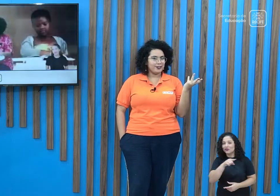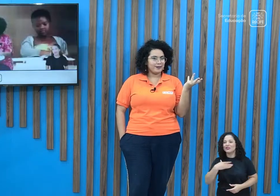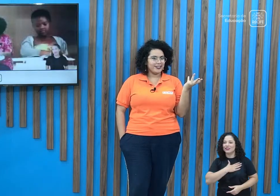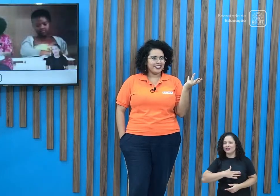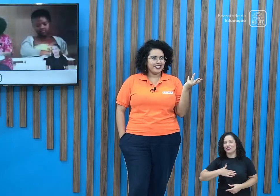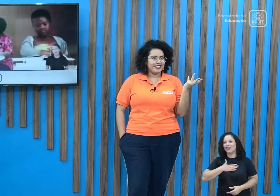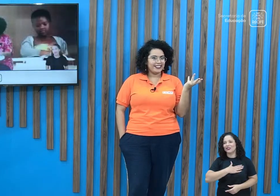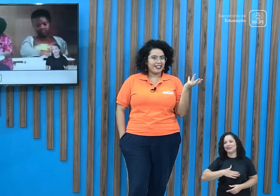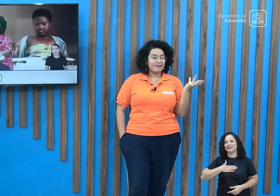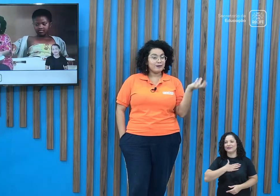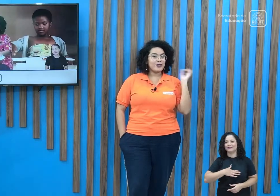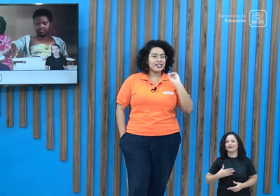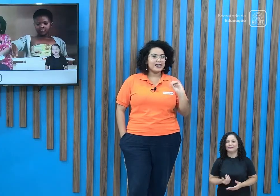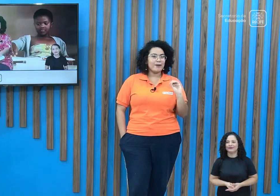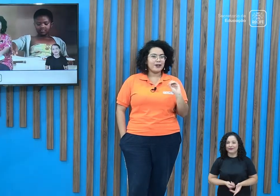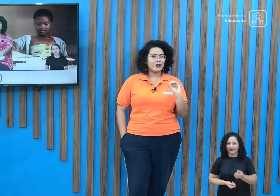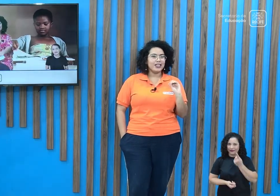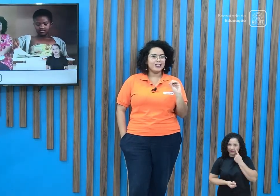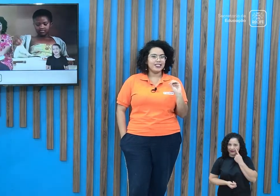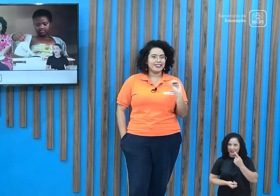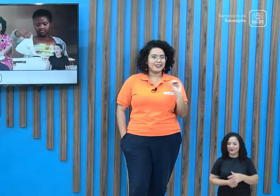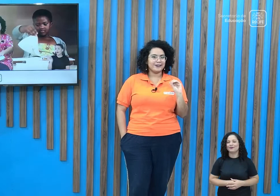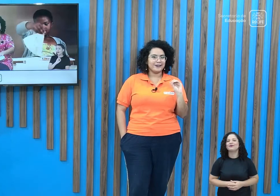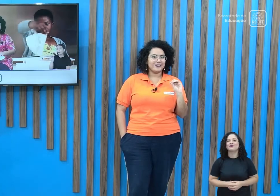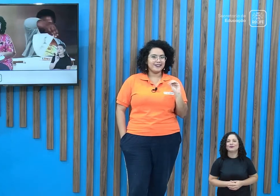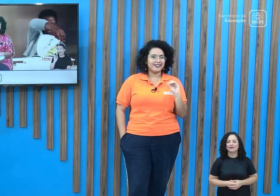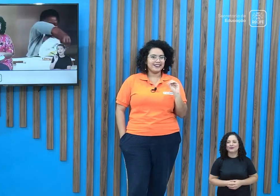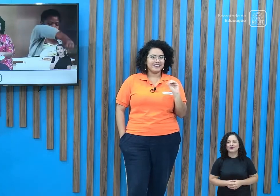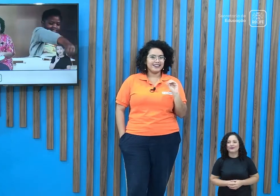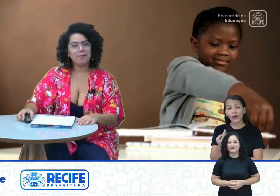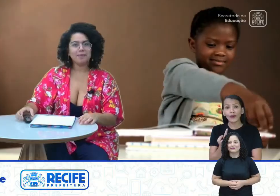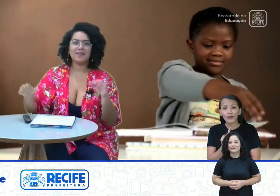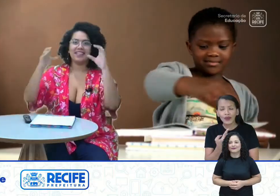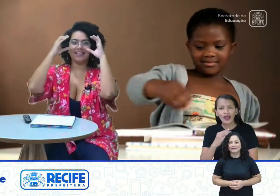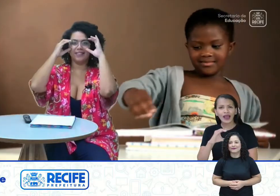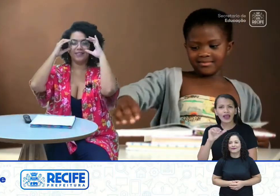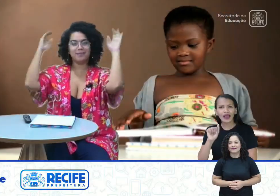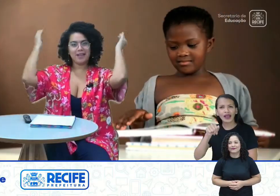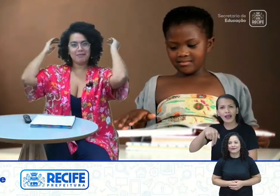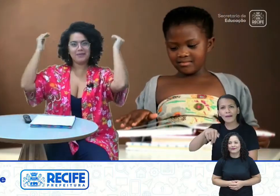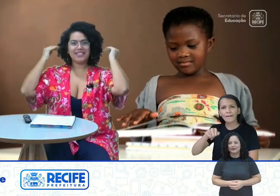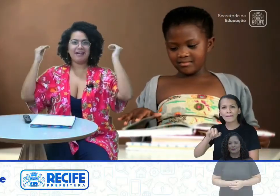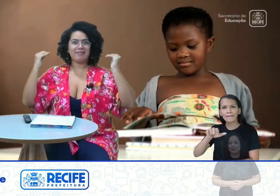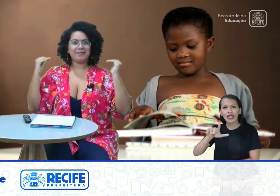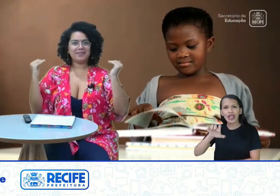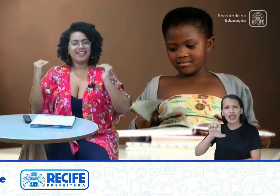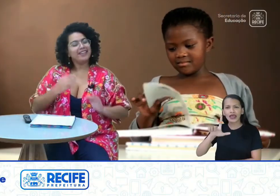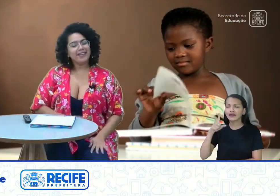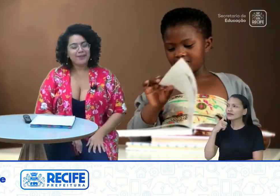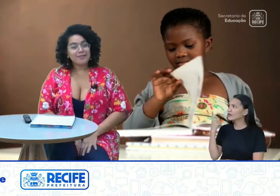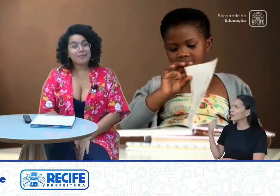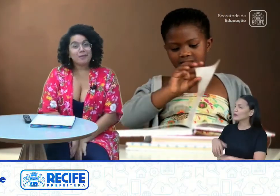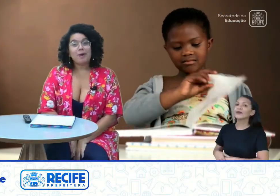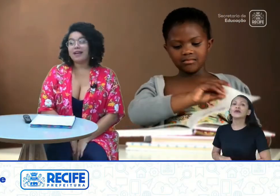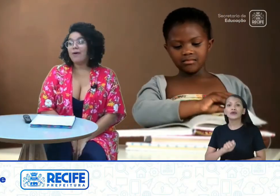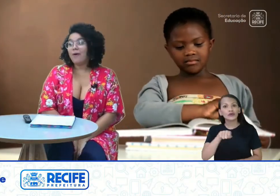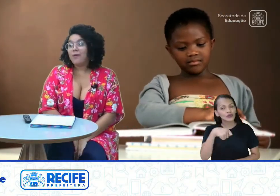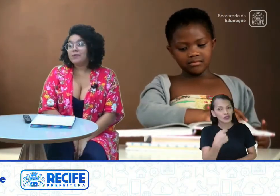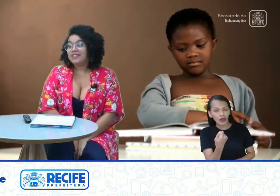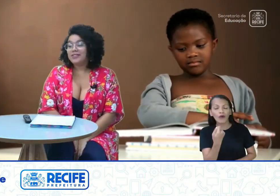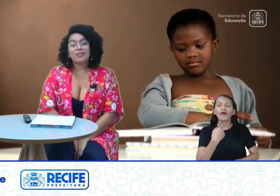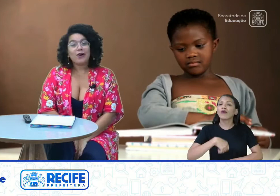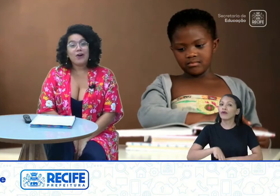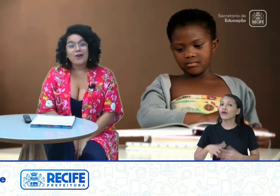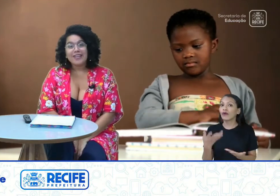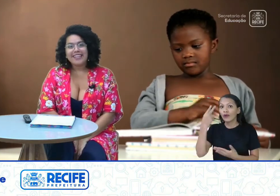gostem. Tá? Vamos rezar para rodar direitinho. E este é o meu sinal. E hoje vamos para